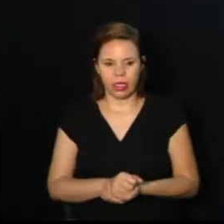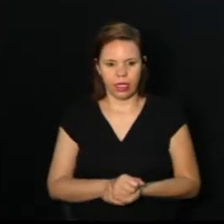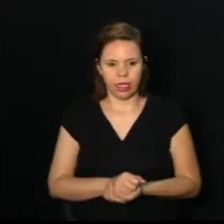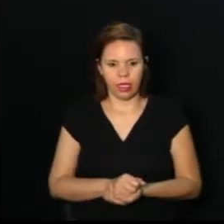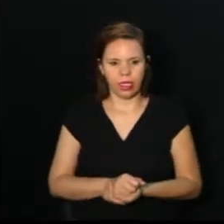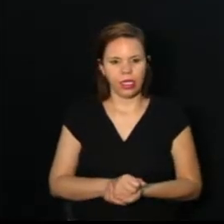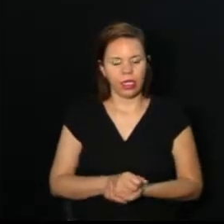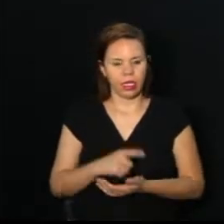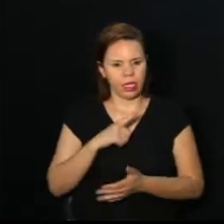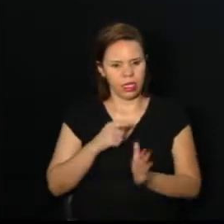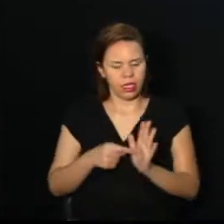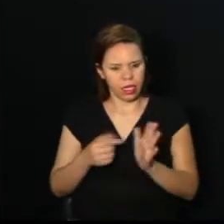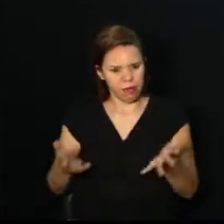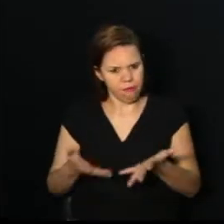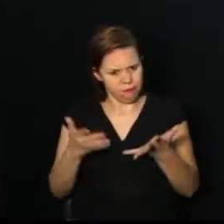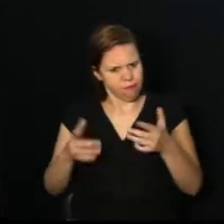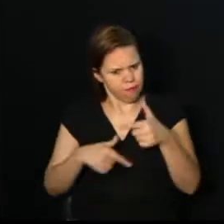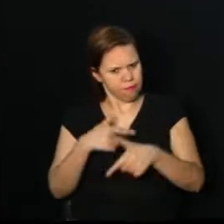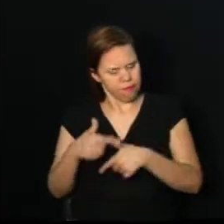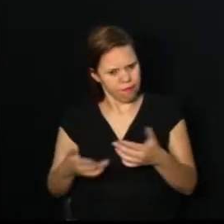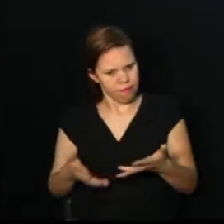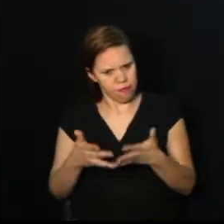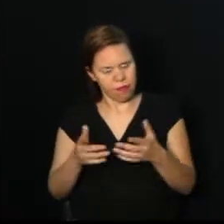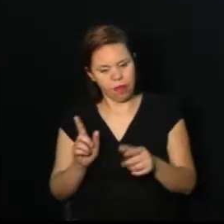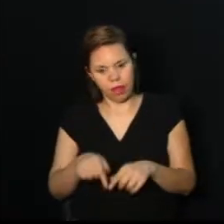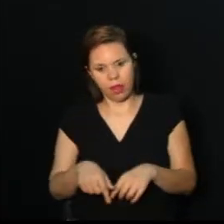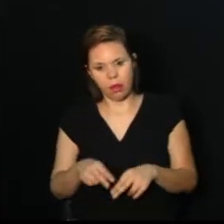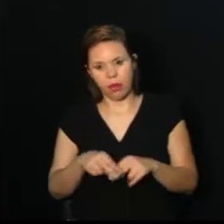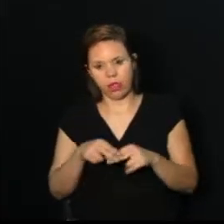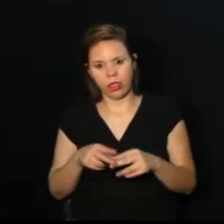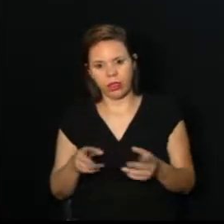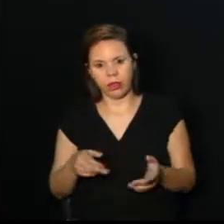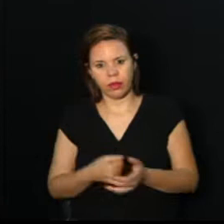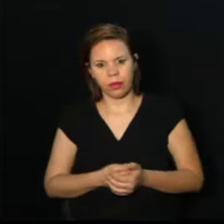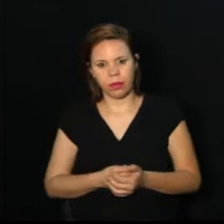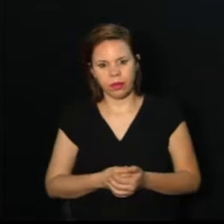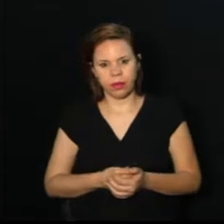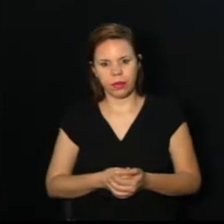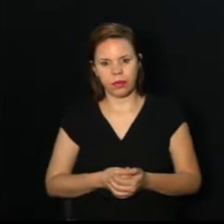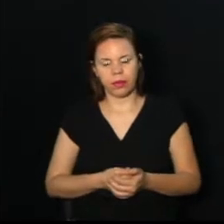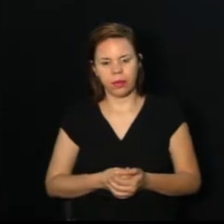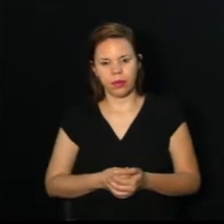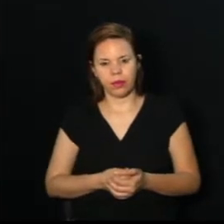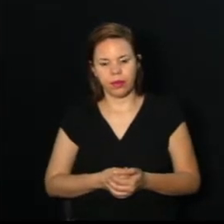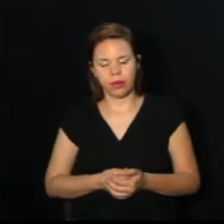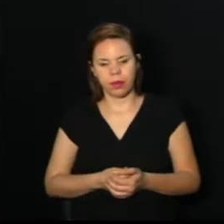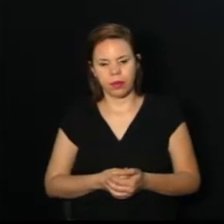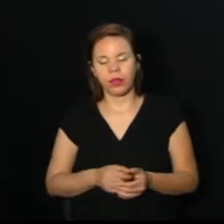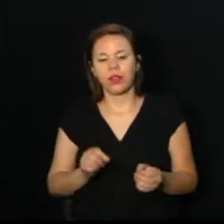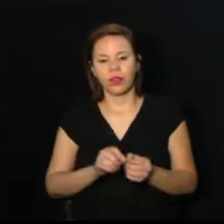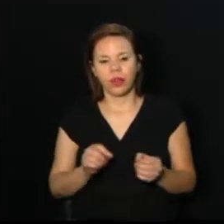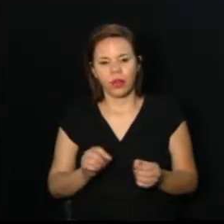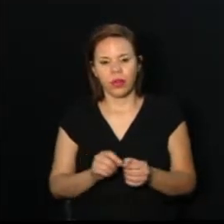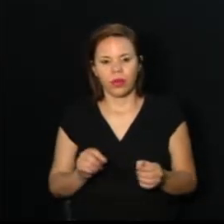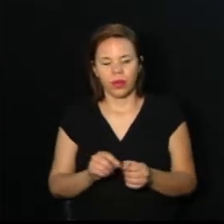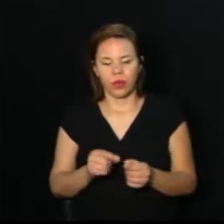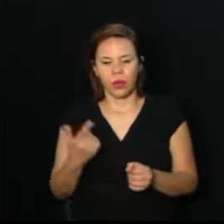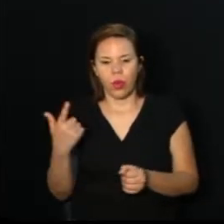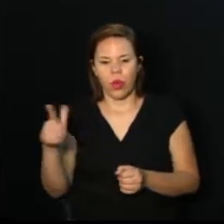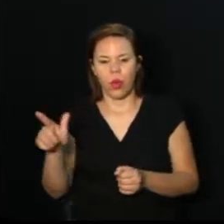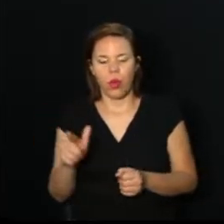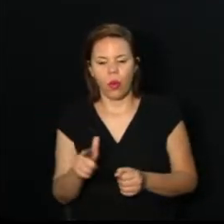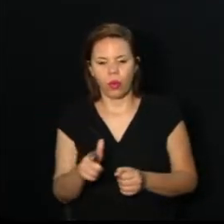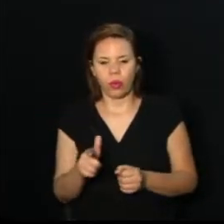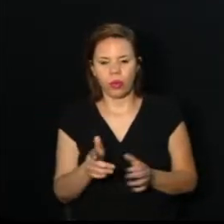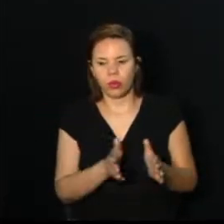seja ativada. Então, é por isso que ele faz outro